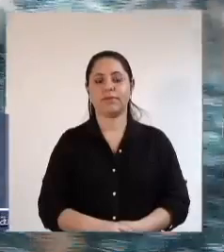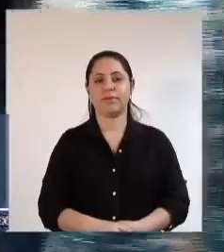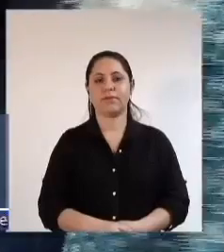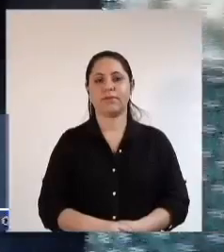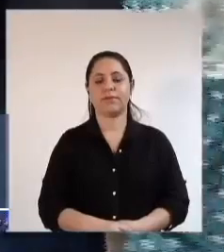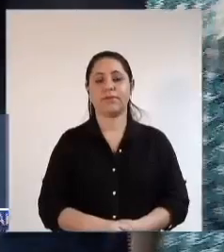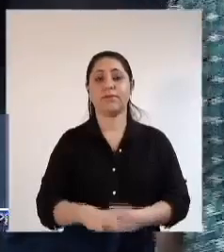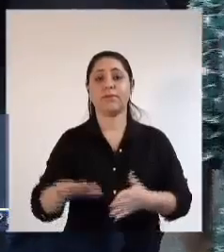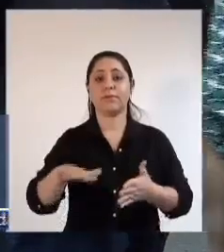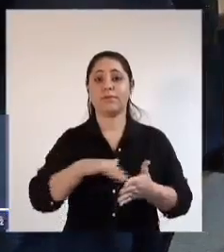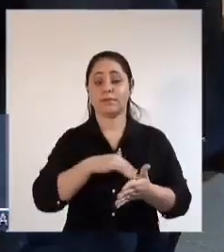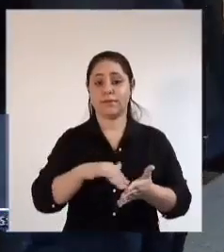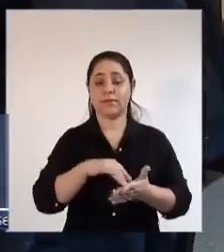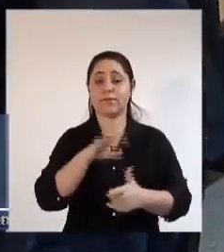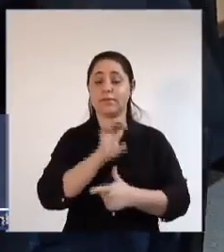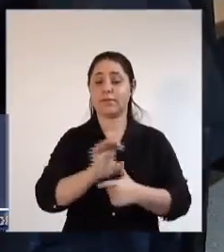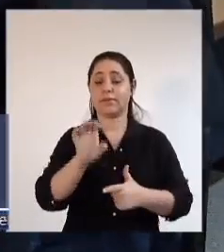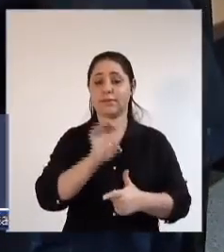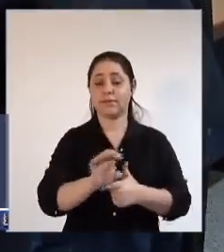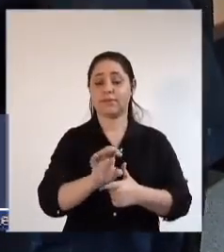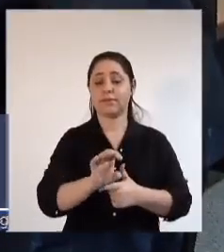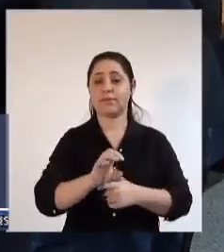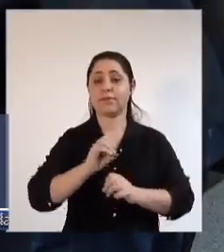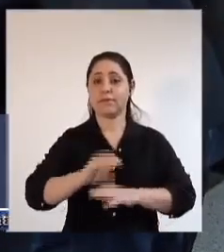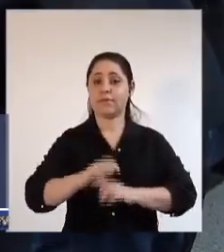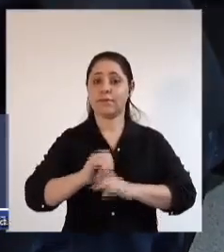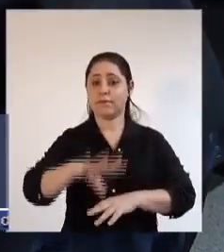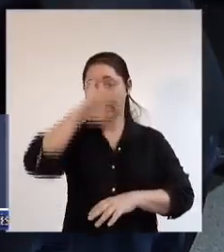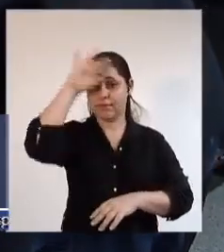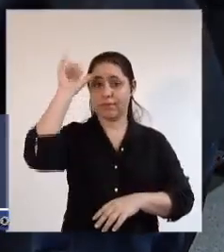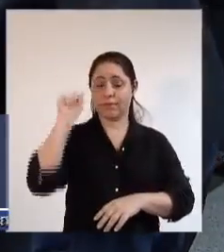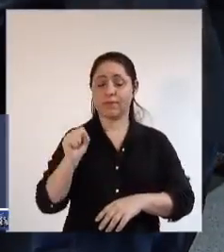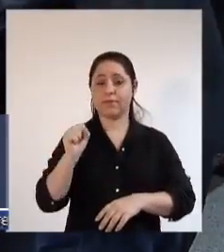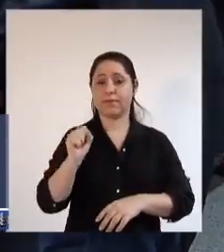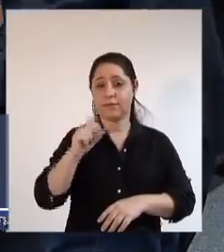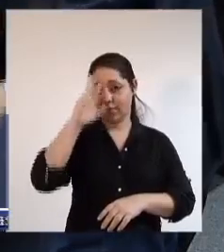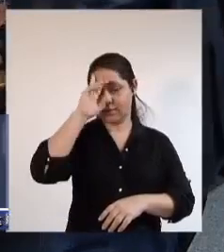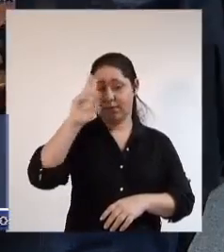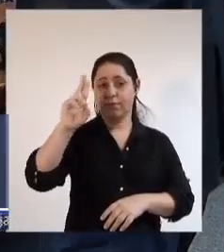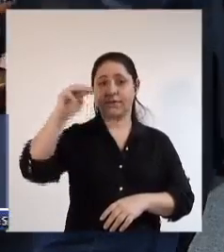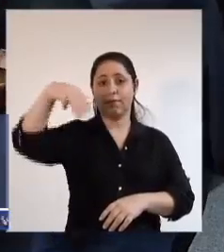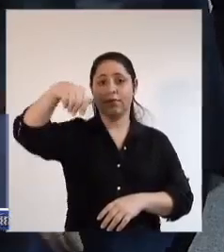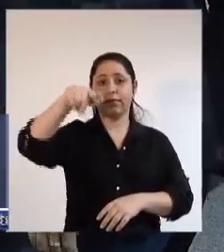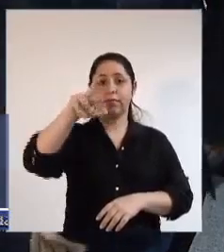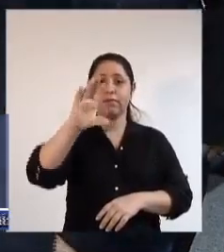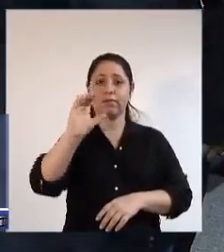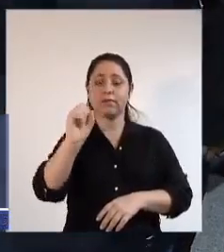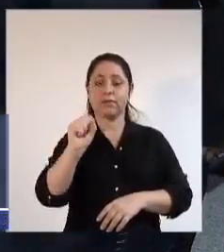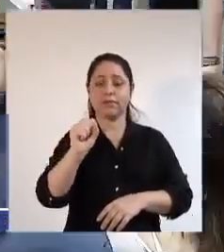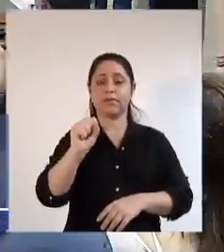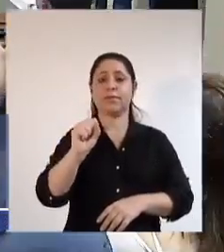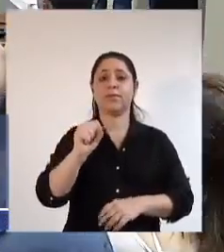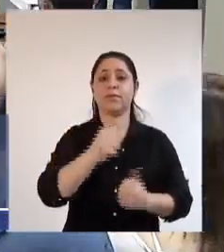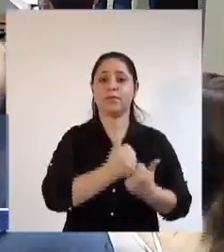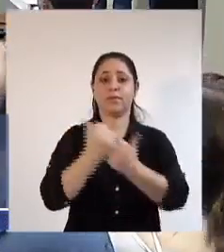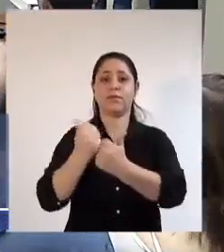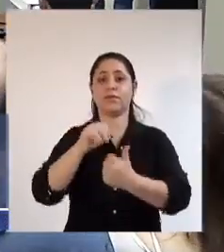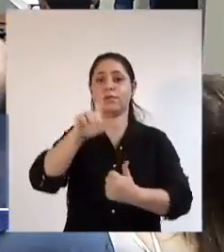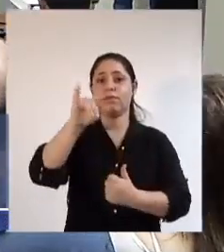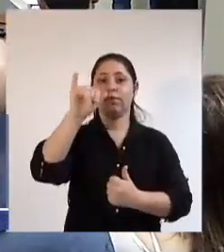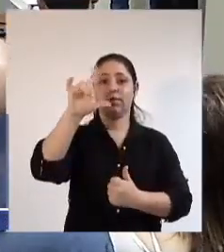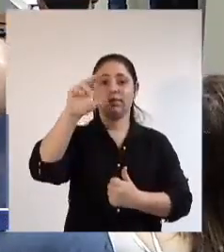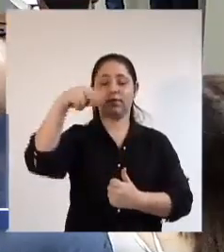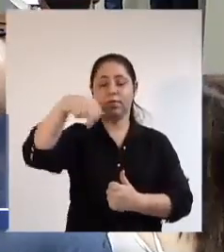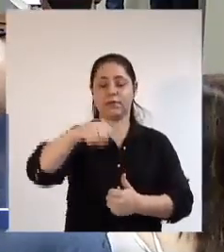pela secretaria de estado de educação do mato grosso sul titular marcus vinícius campelo júnior suplente de longe